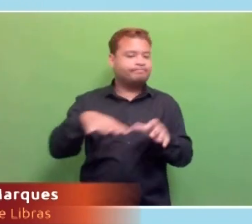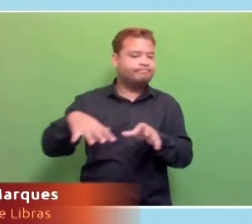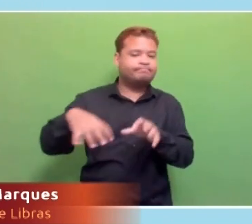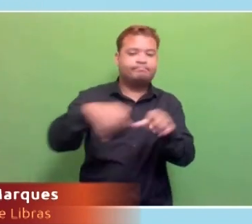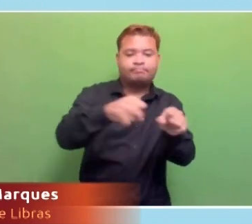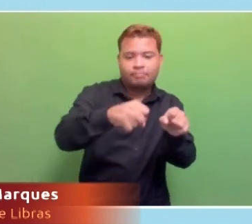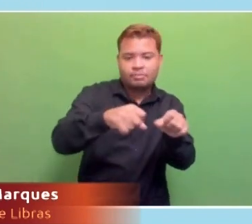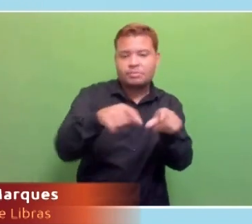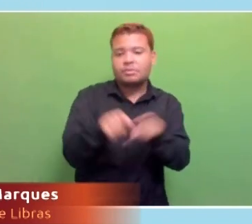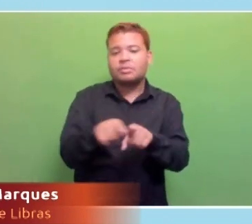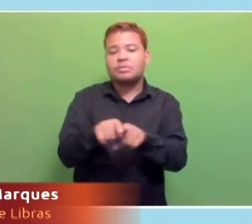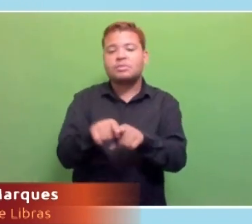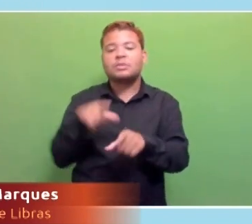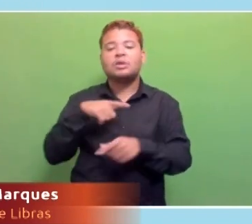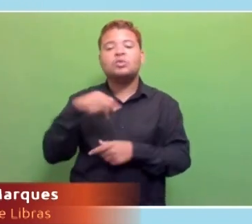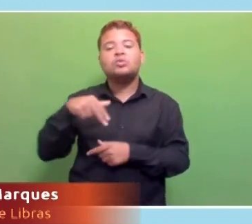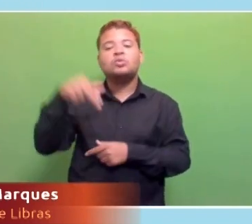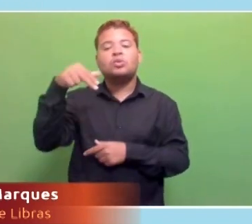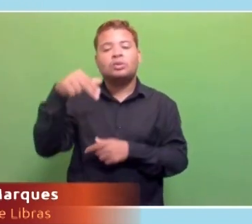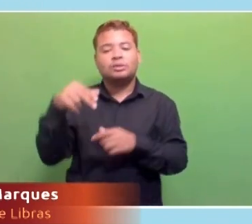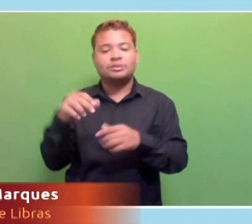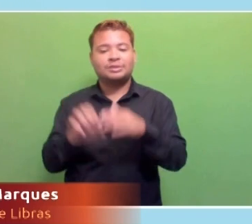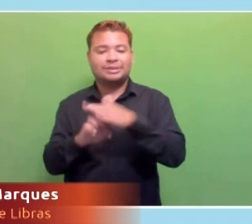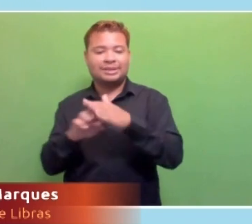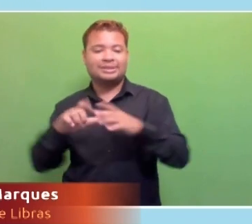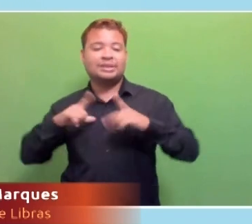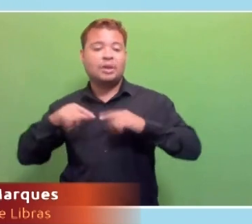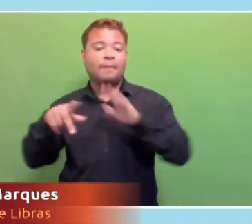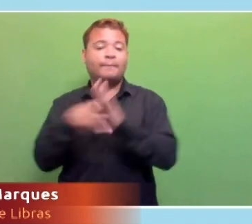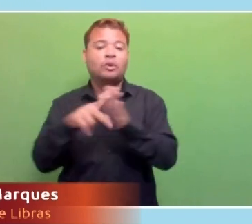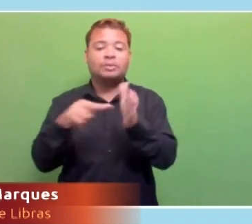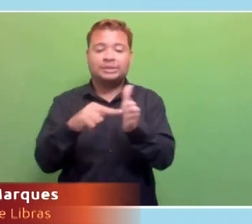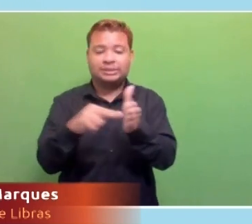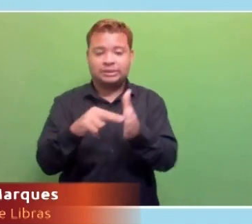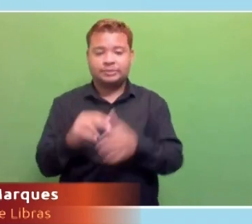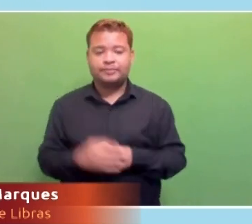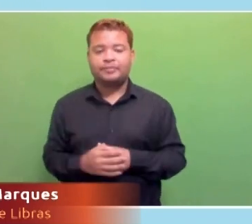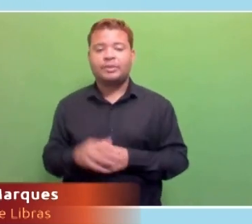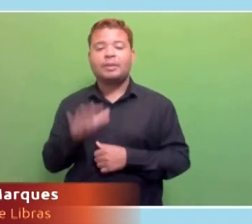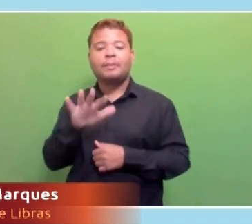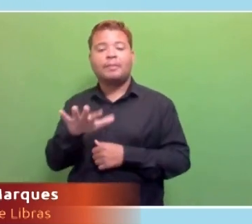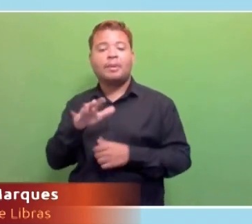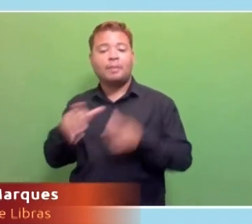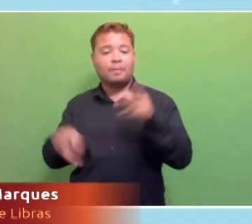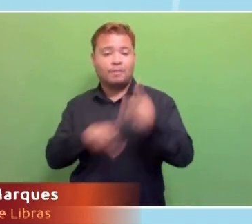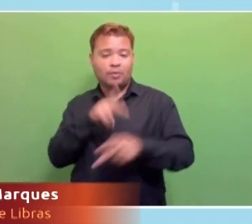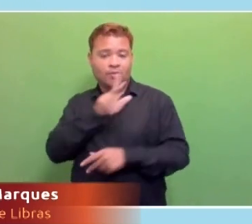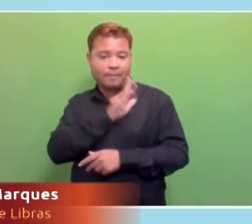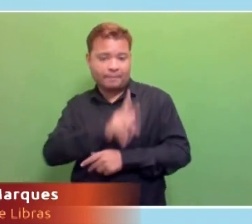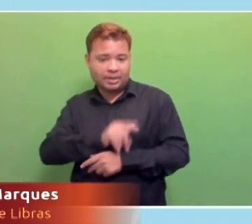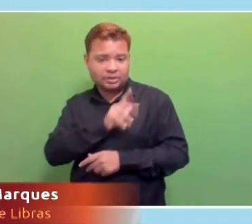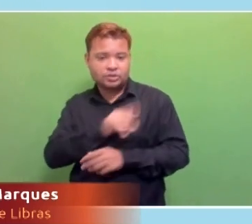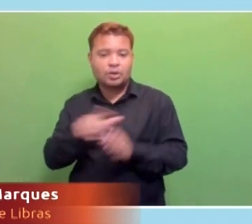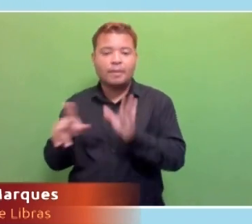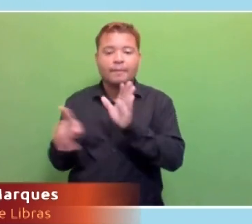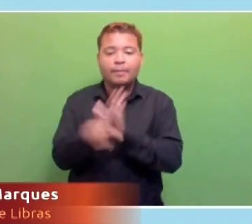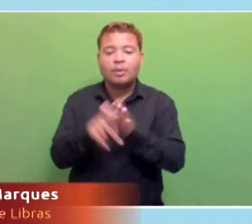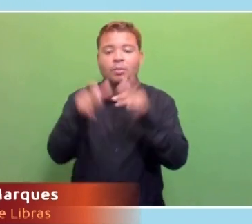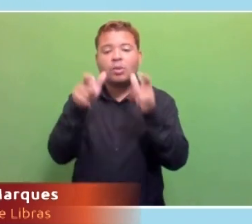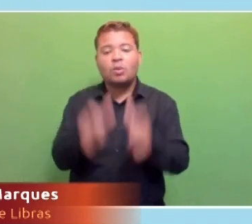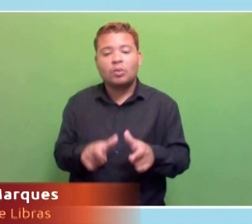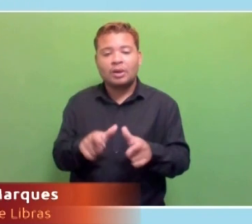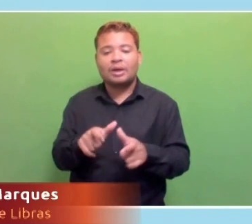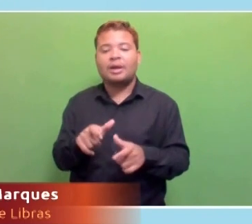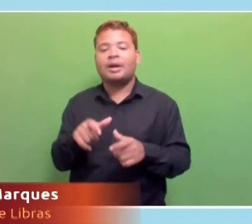da Síria. Mas o povo palestino tinha que estar na faixa de Gaza, na Cisjordânia e em Jerusalém